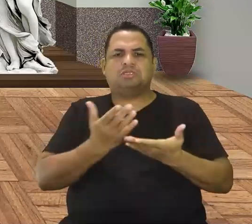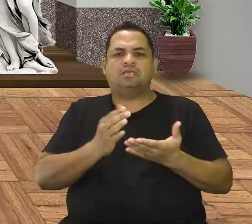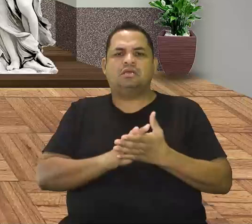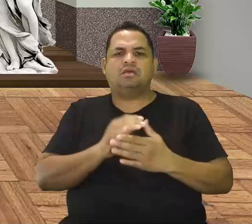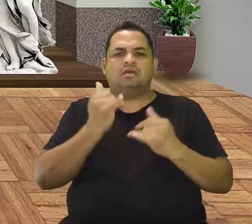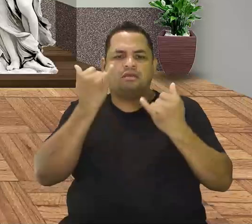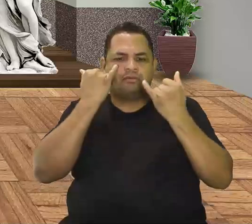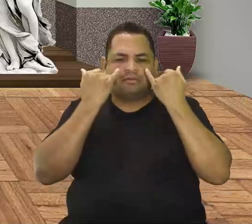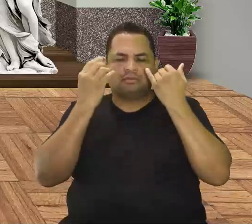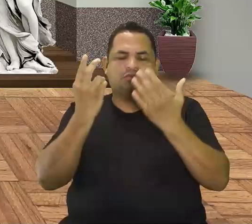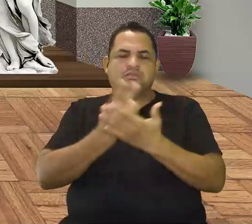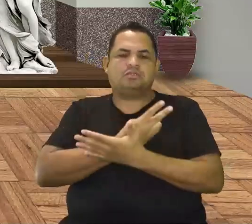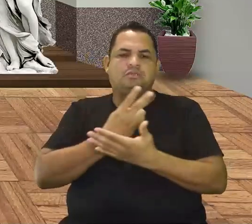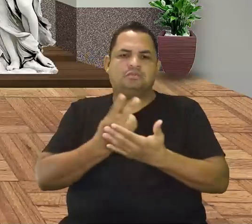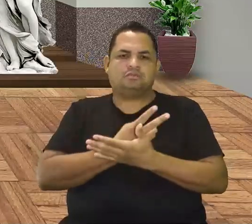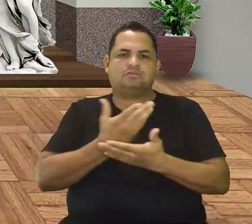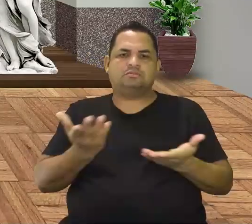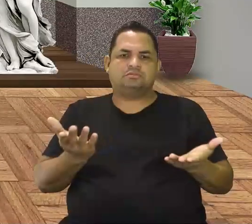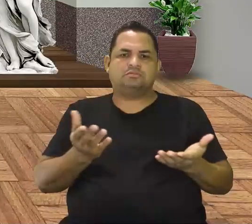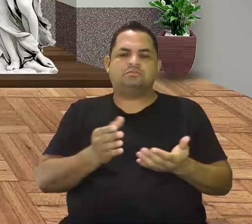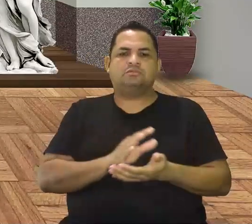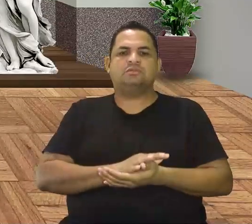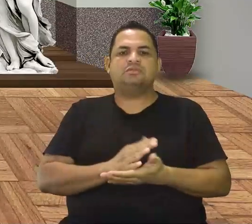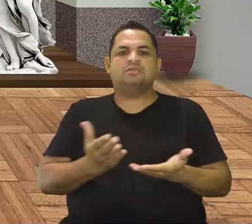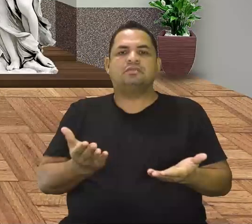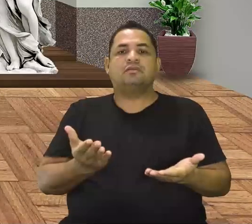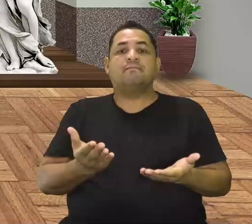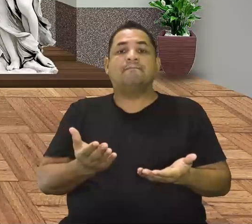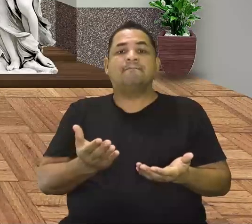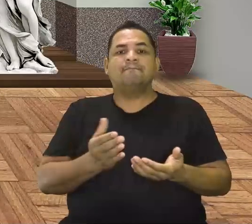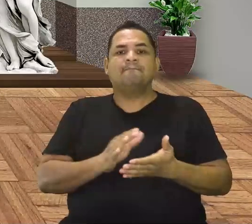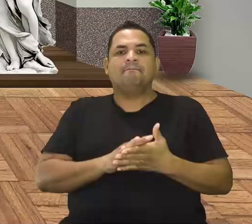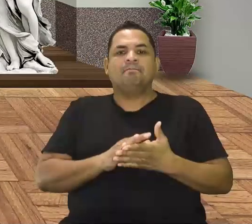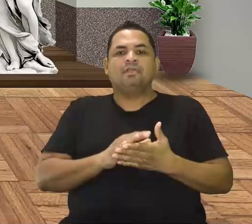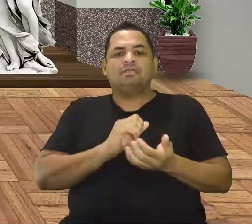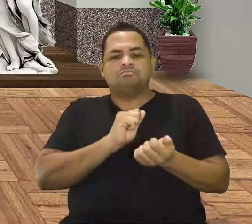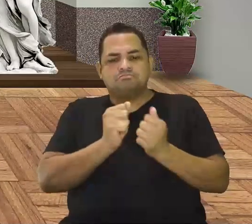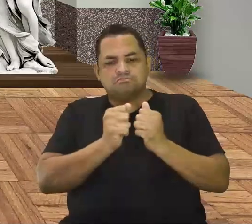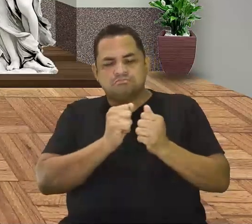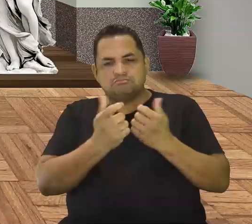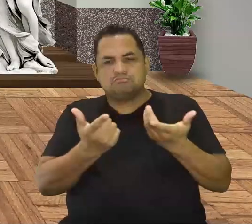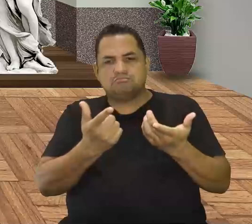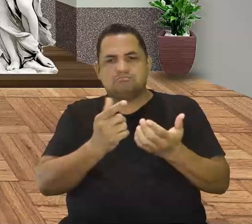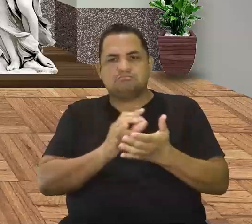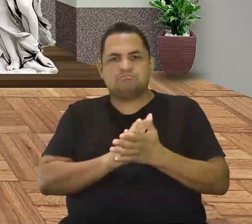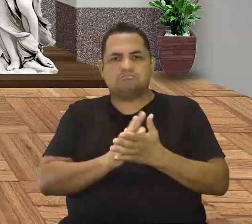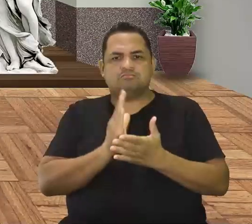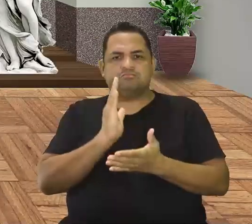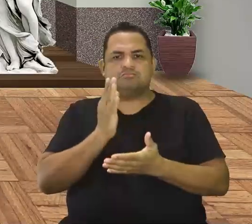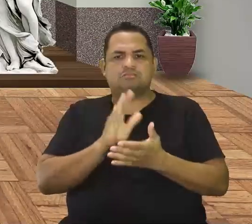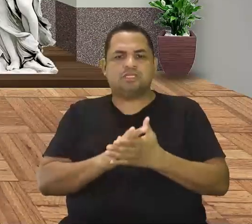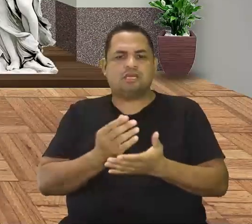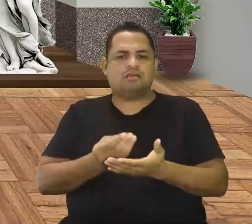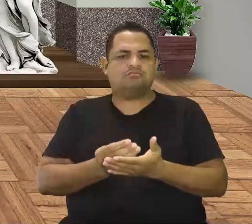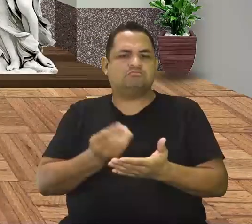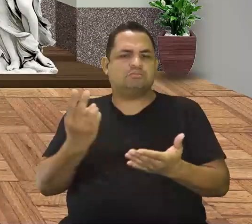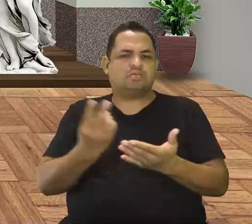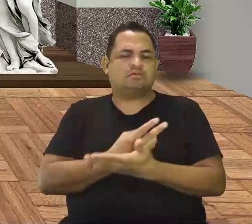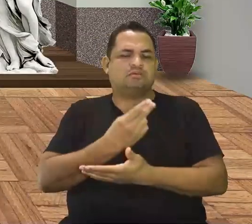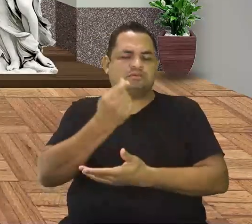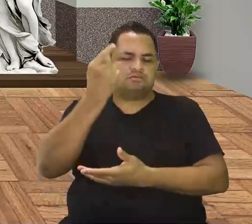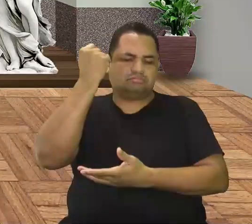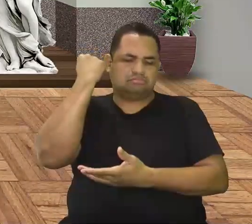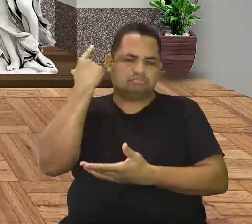acaba prejudicando também. Tá certo? Então, essas manipulações que já aconteciam na década